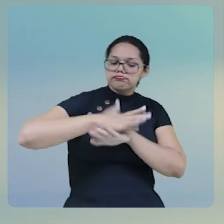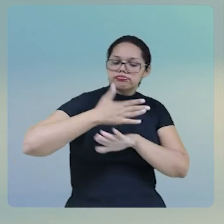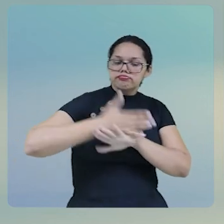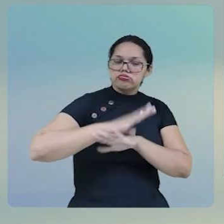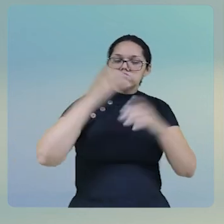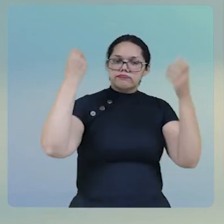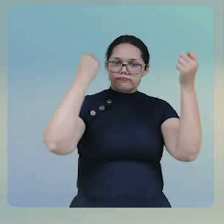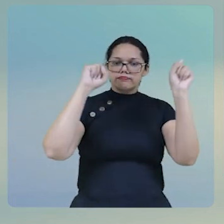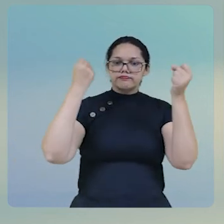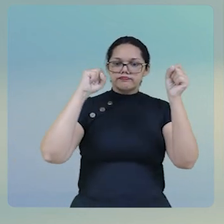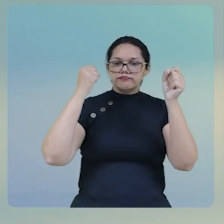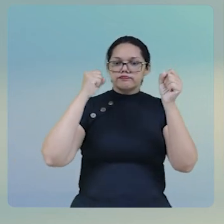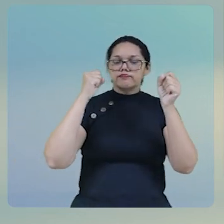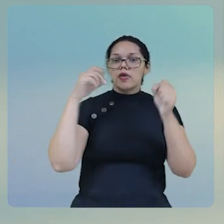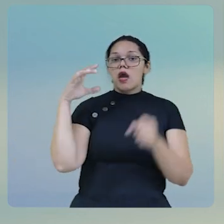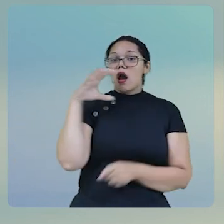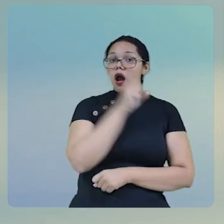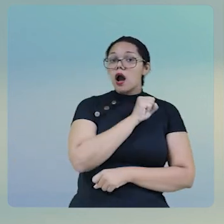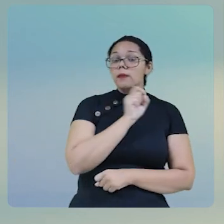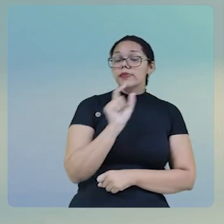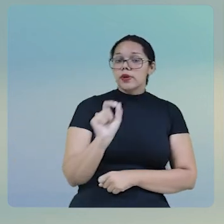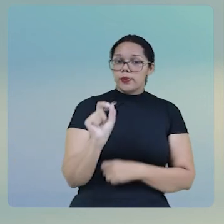cujos resultados mais rápidos